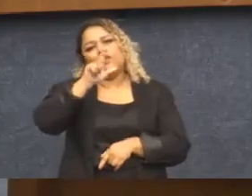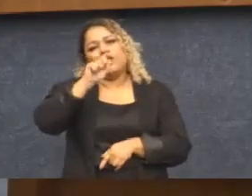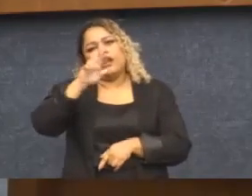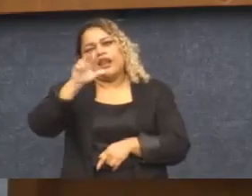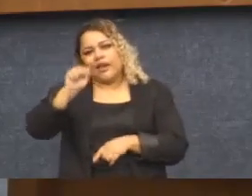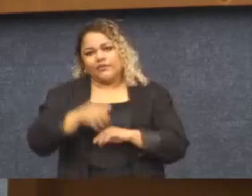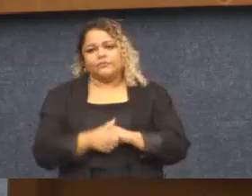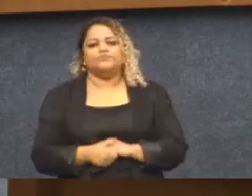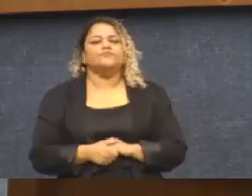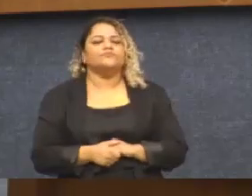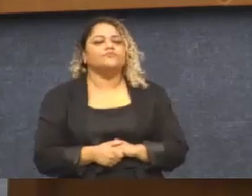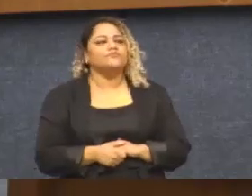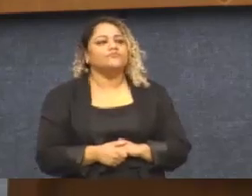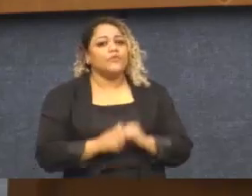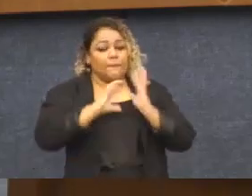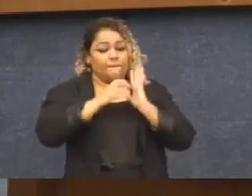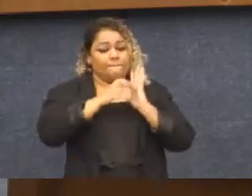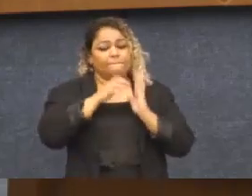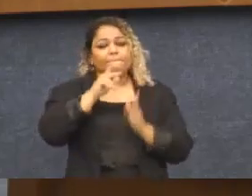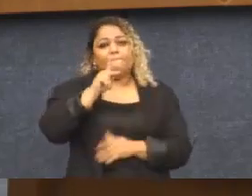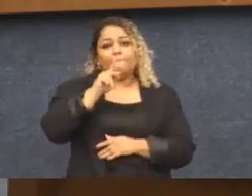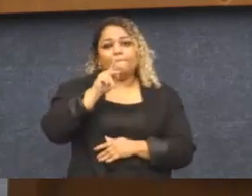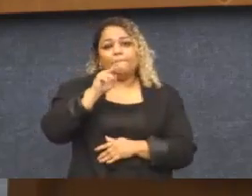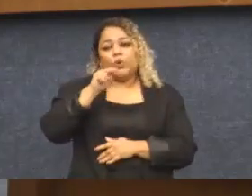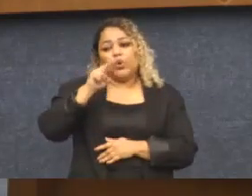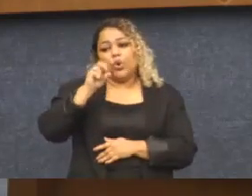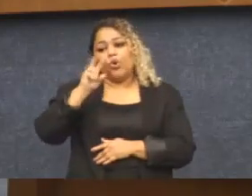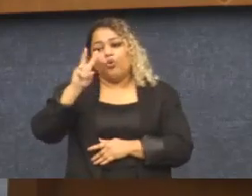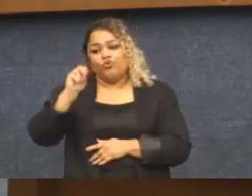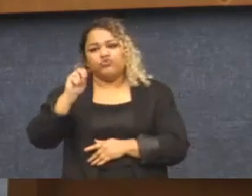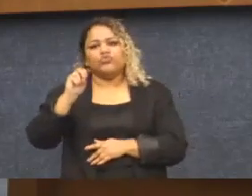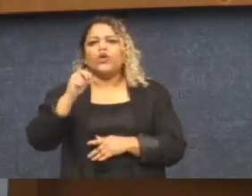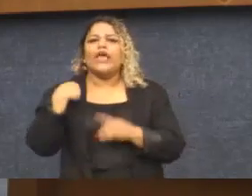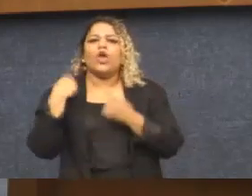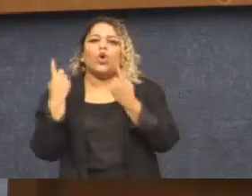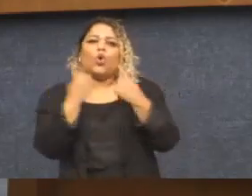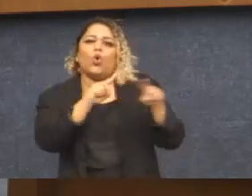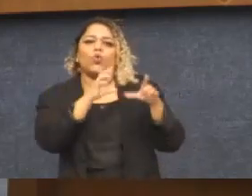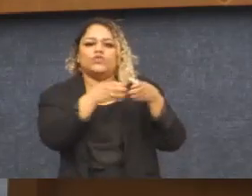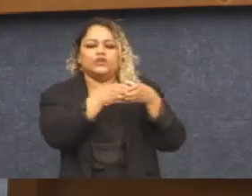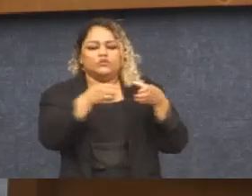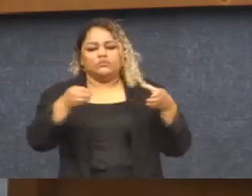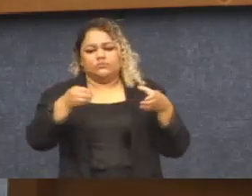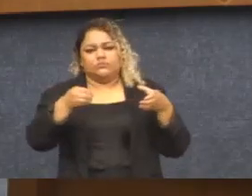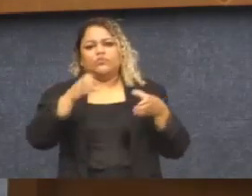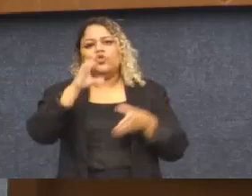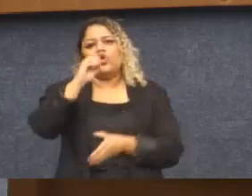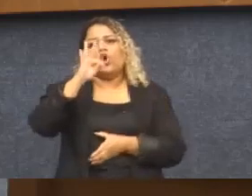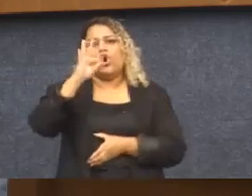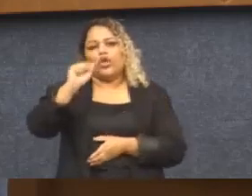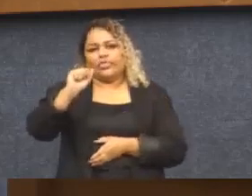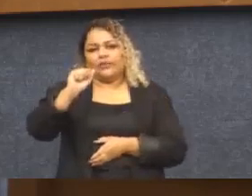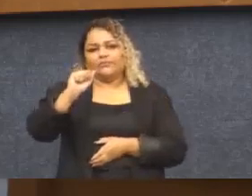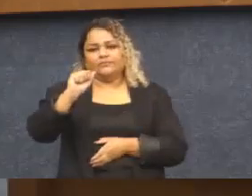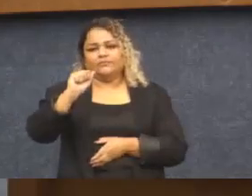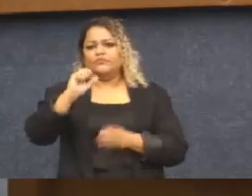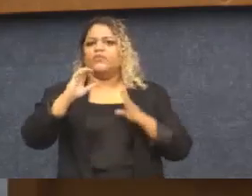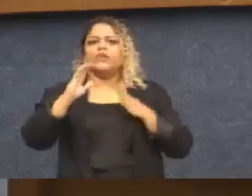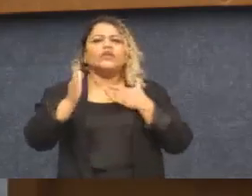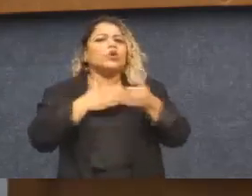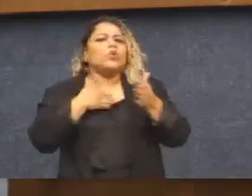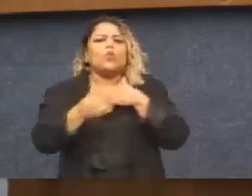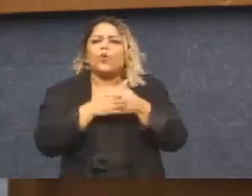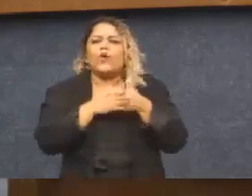Nosso encaminhamento do Partido Novo é contrário a cotas. Somos contrário às cotas em todas